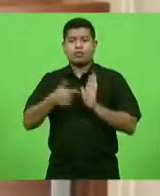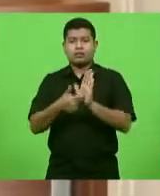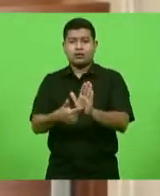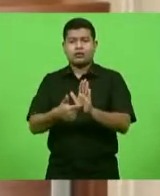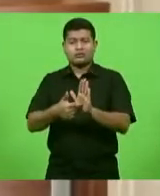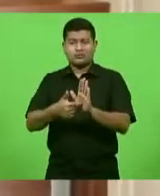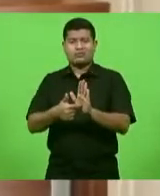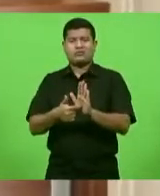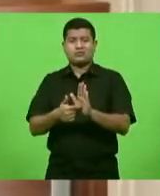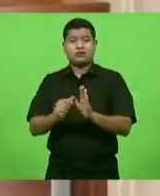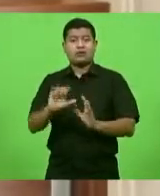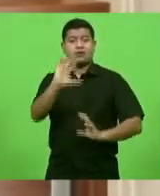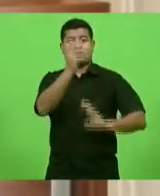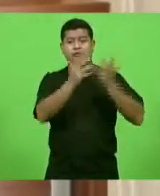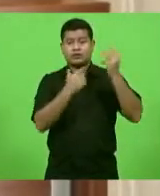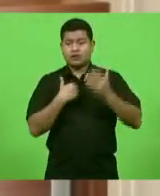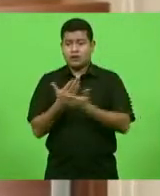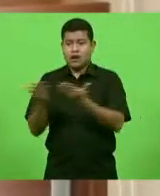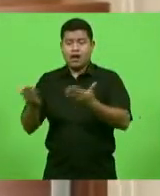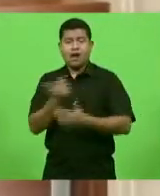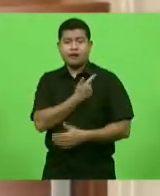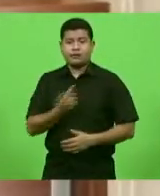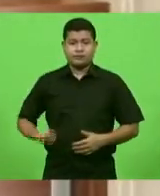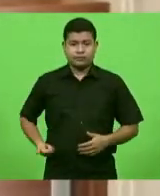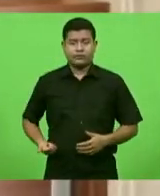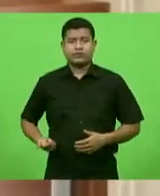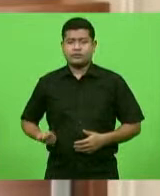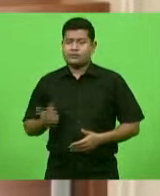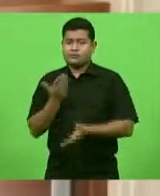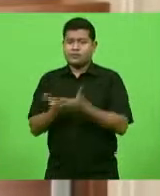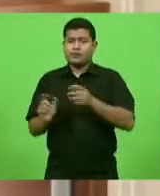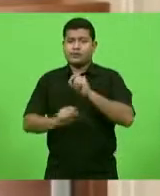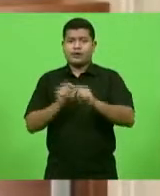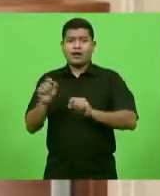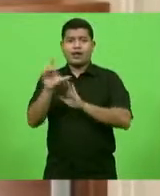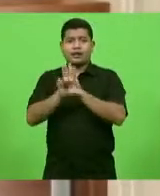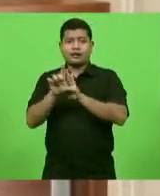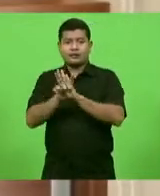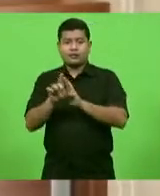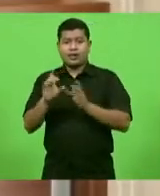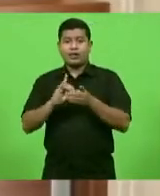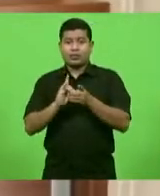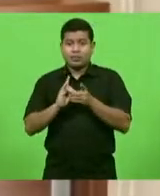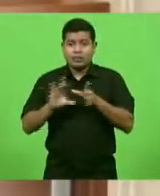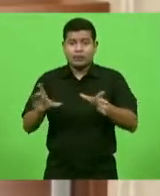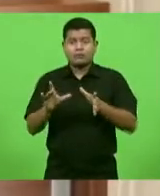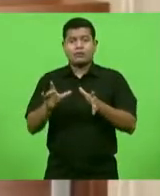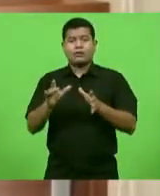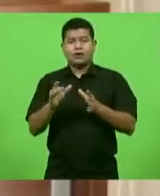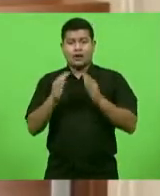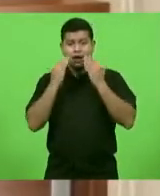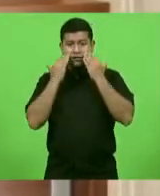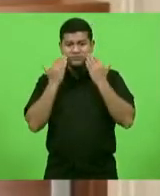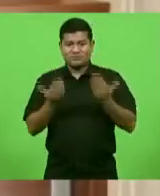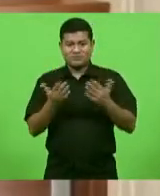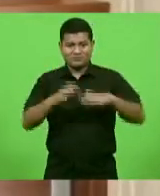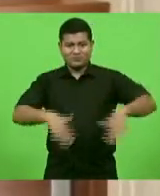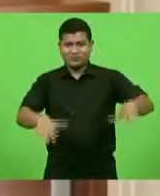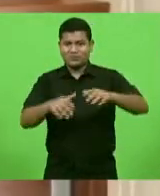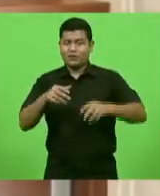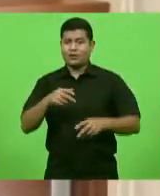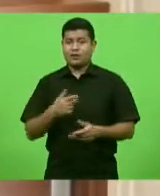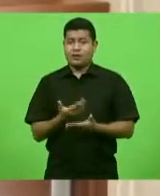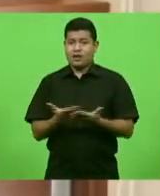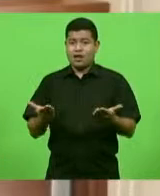o governador a perder a legitimidade democrática perante o povo catarinense, que teve o seu direito de respirar